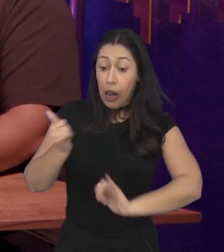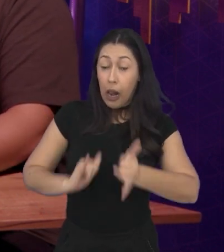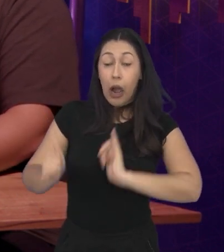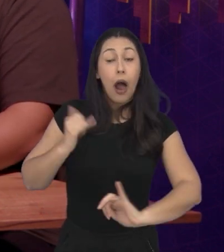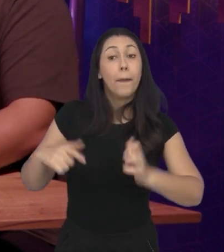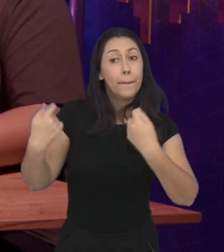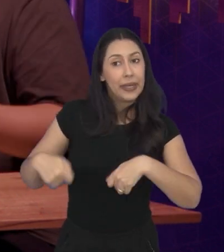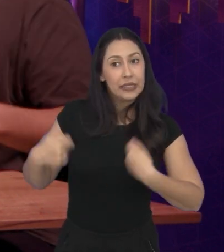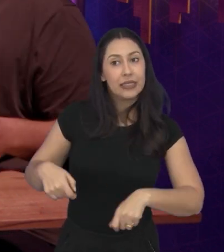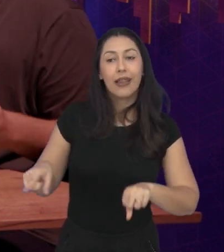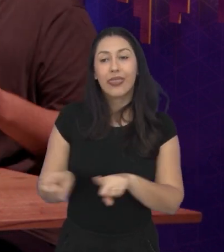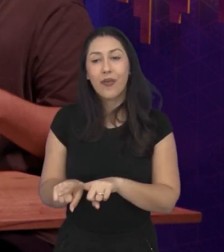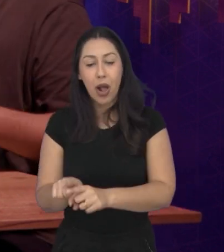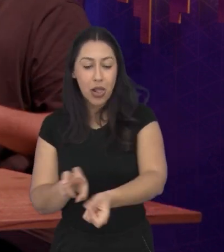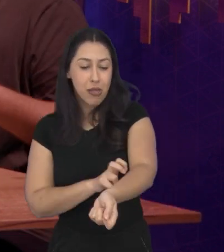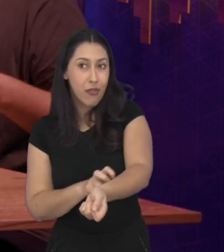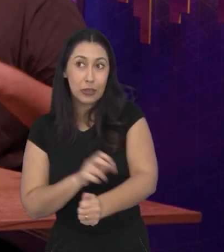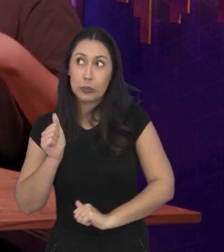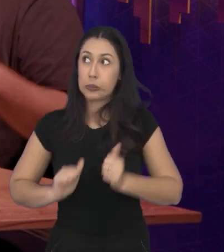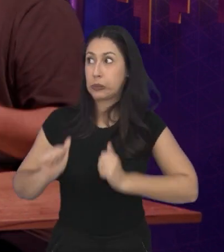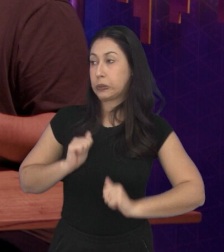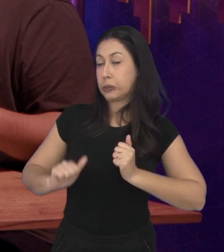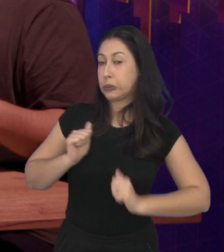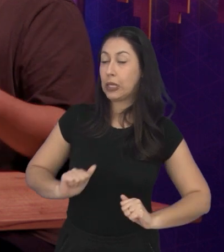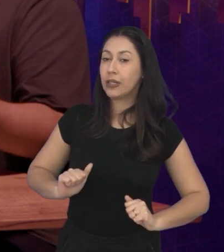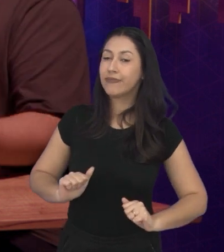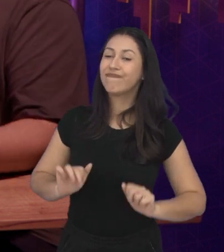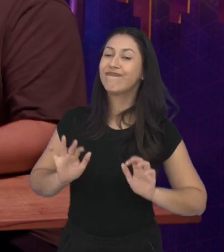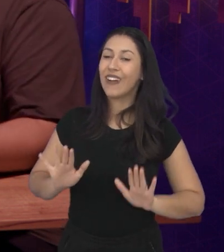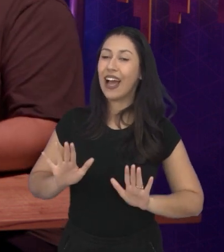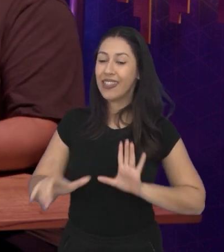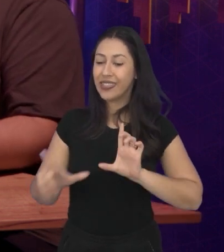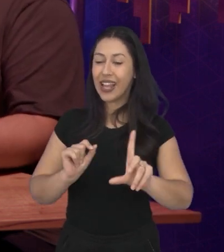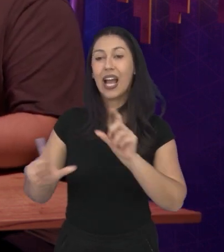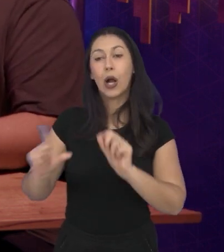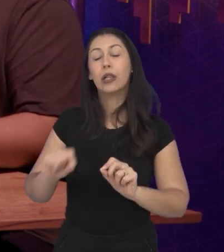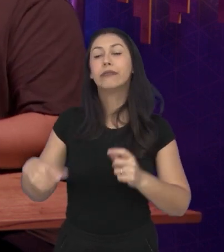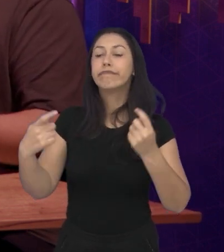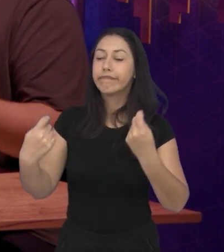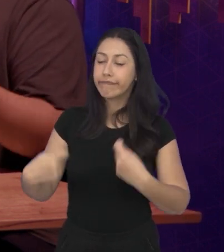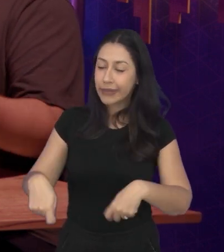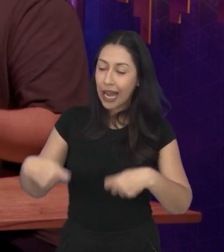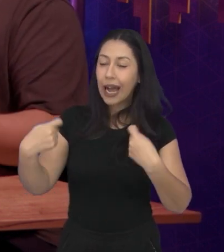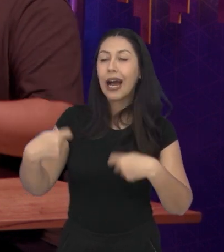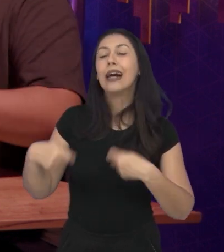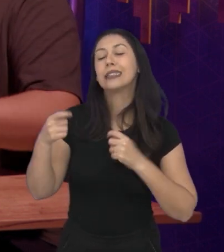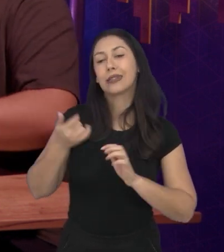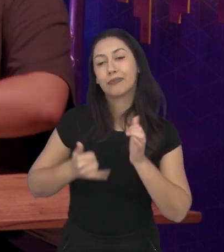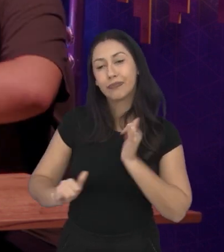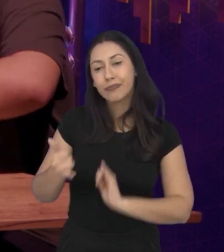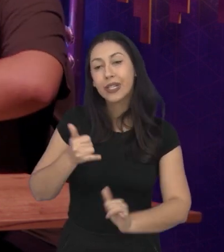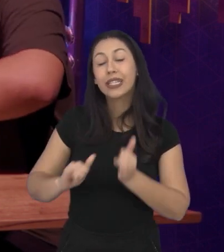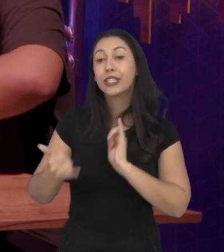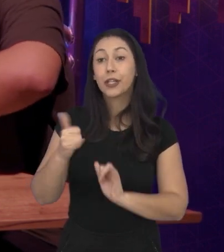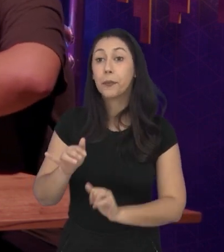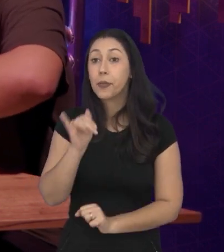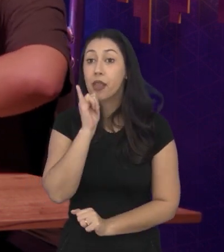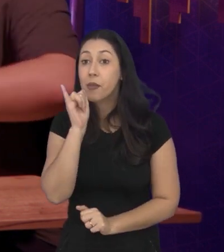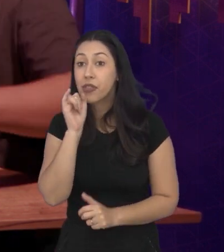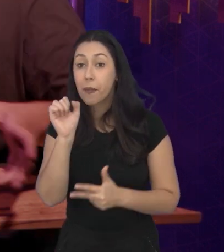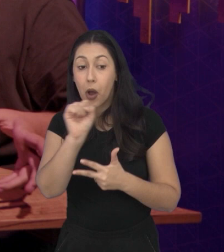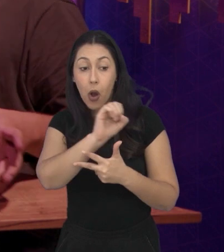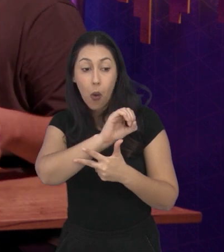gasta energia, né? Tudo bem, tem o nervoso ali, tem a ansiedade, mas tem o fato das escolhas, né? Escolhas, né? Se a gente for pegar o